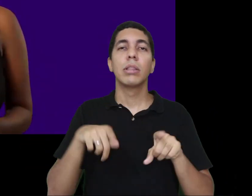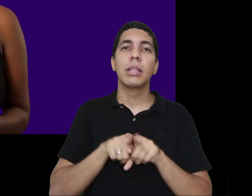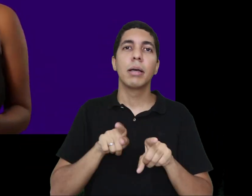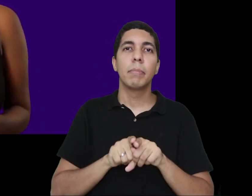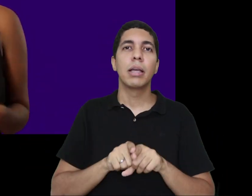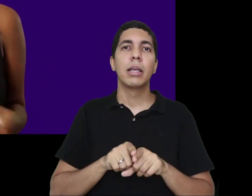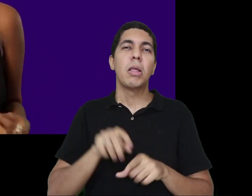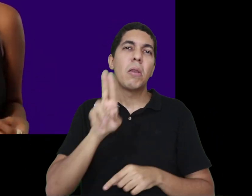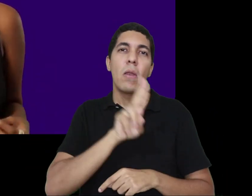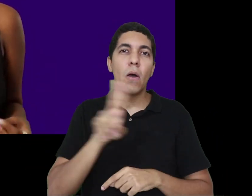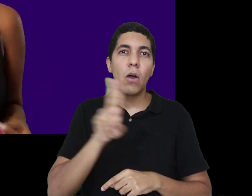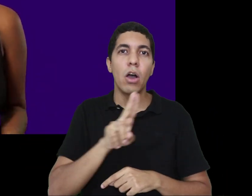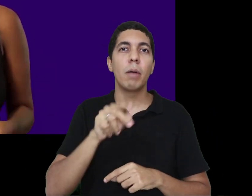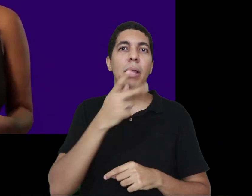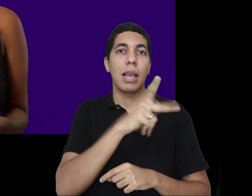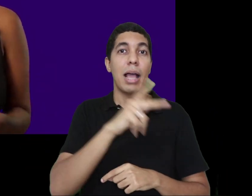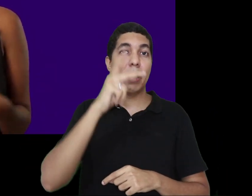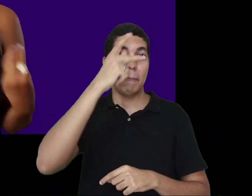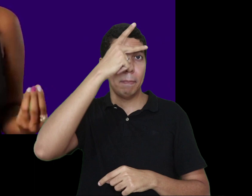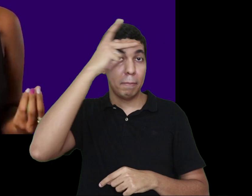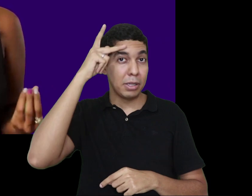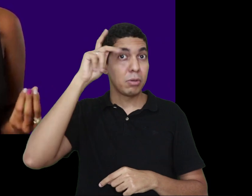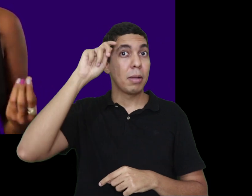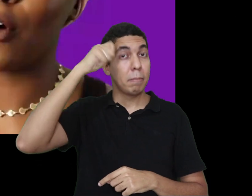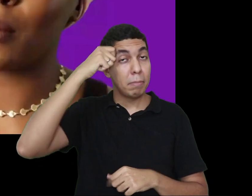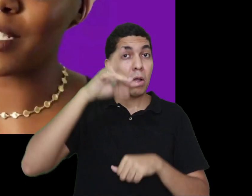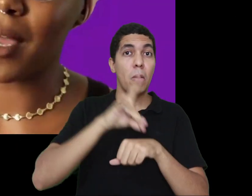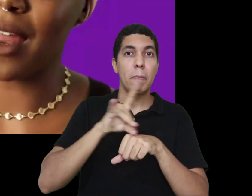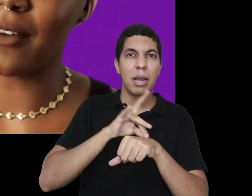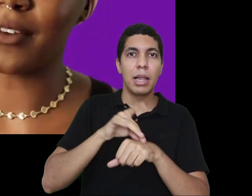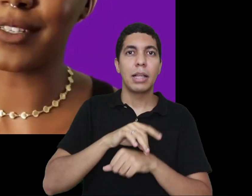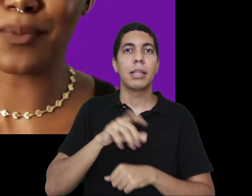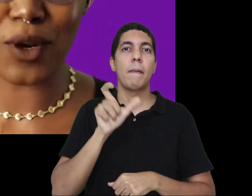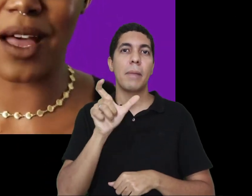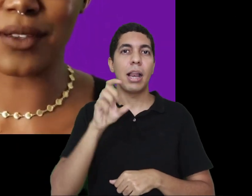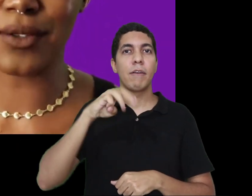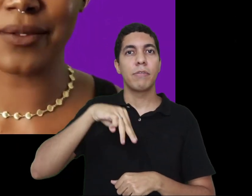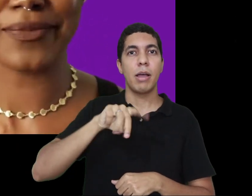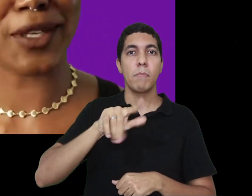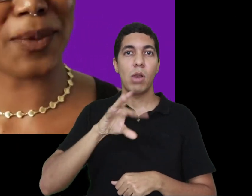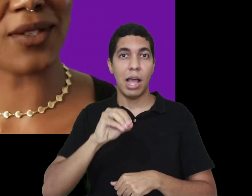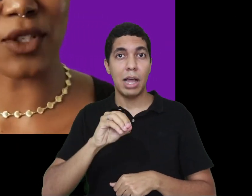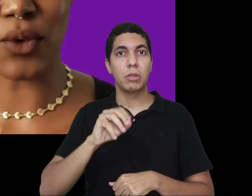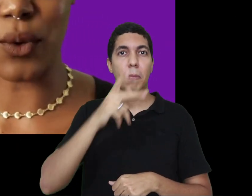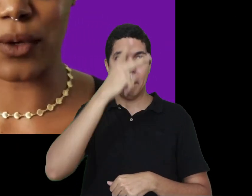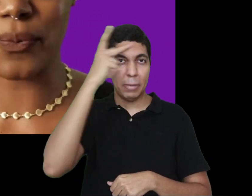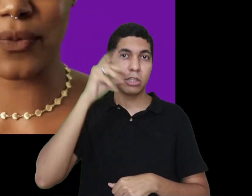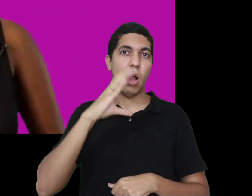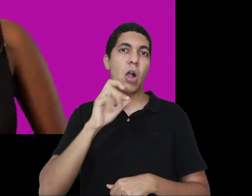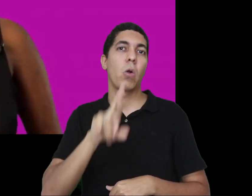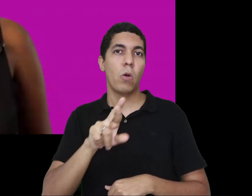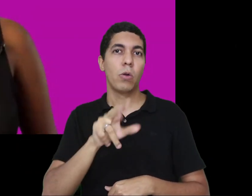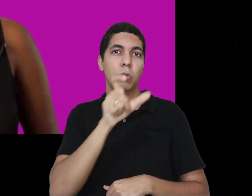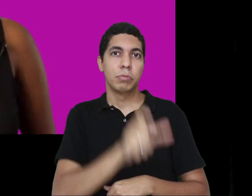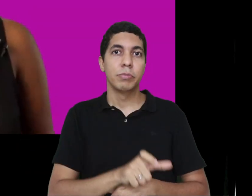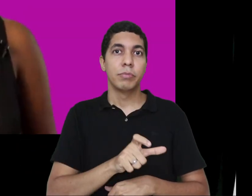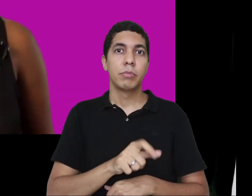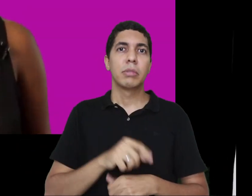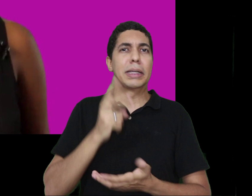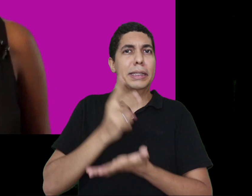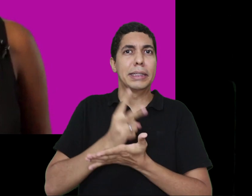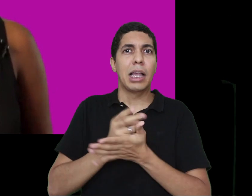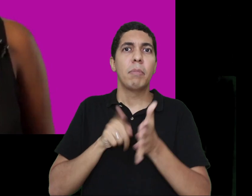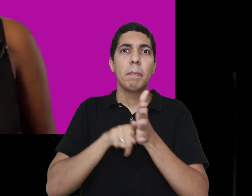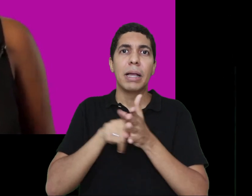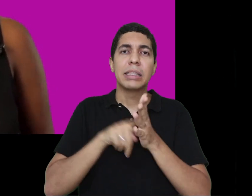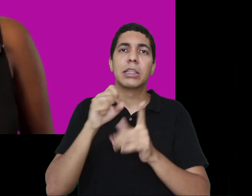quando utilizamos nomenclaturas para negros ou pretos, como as palavras mulato e pessoa de cor. Desde sempre, em